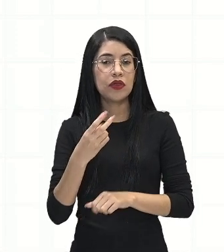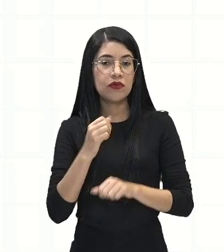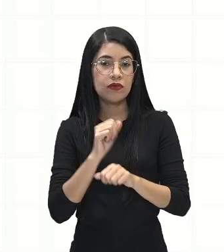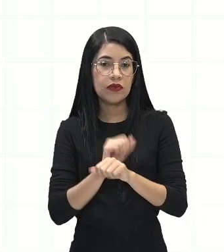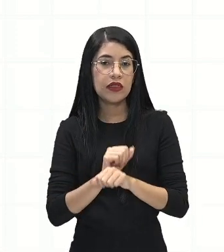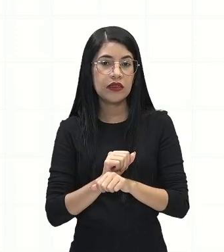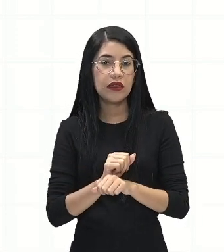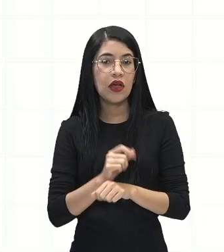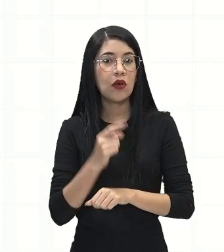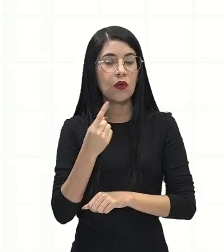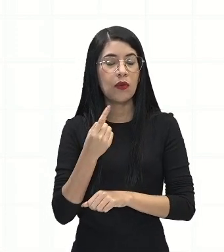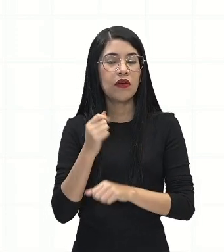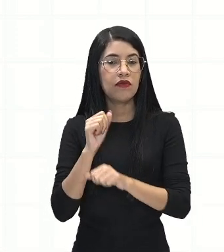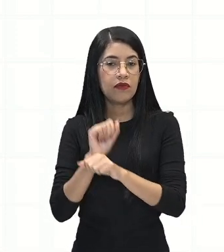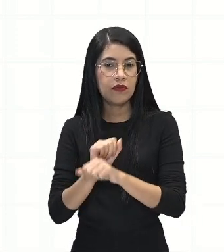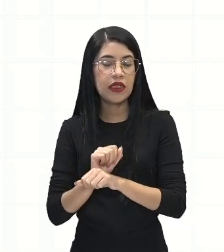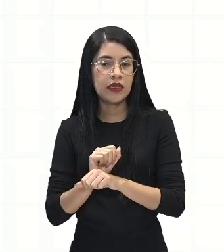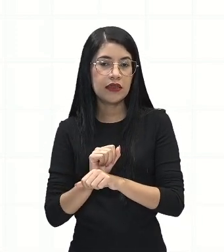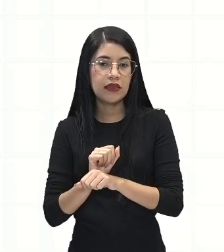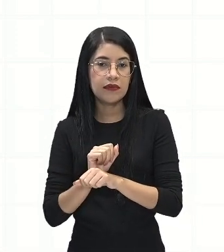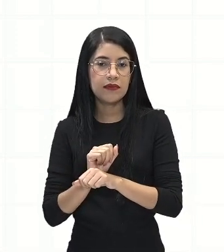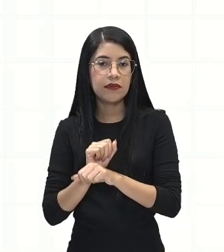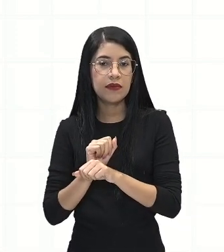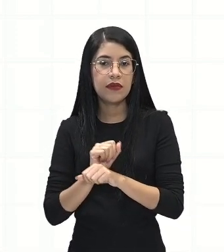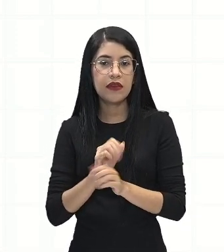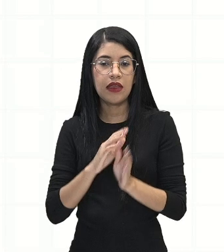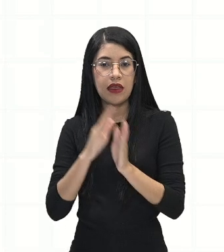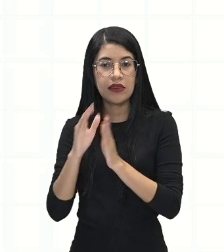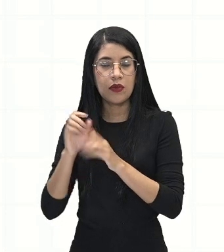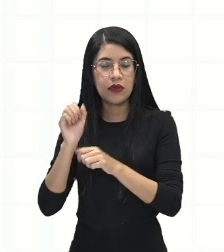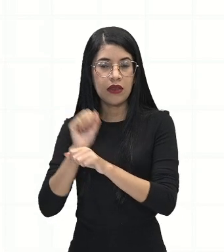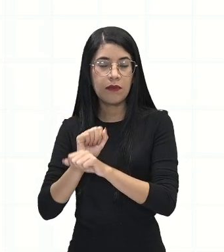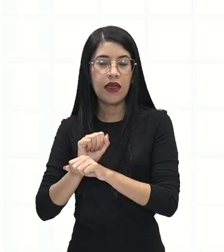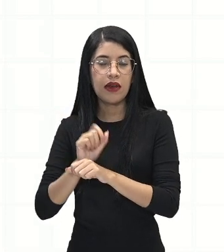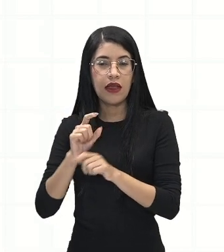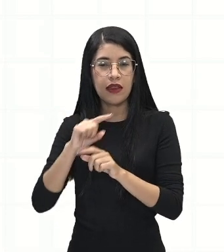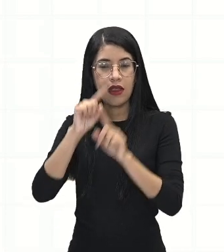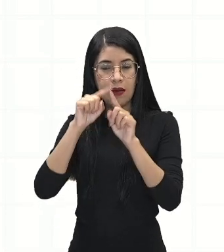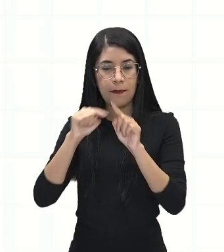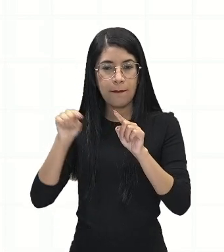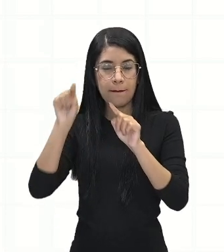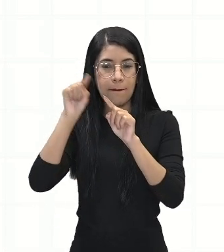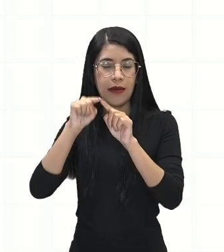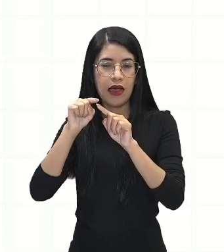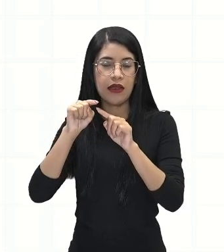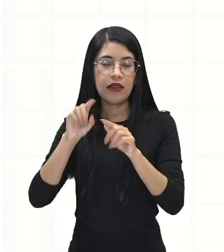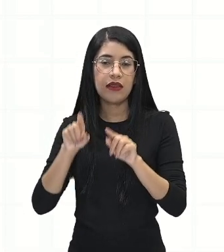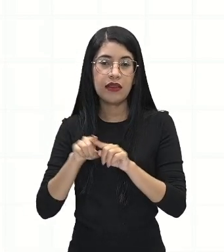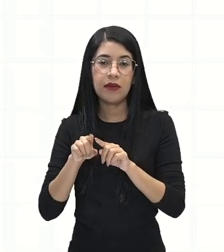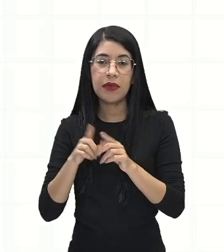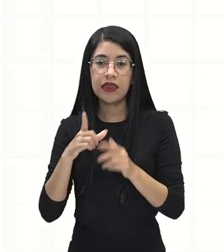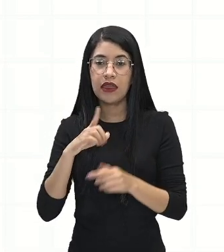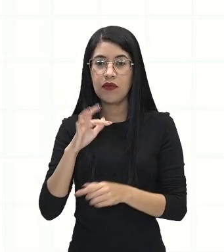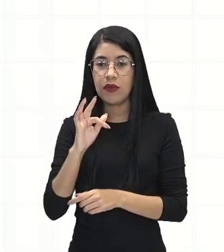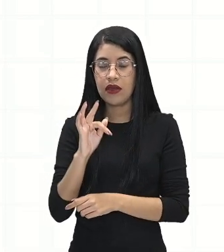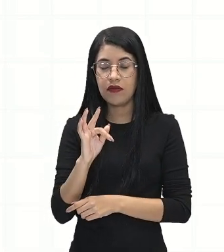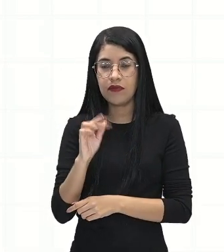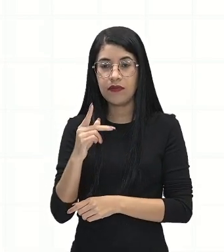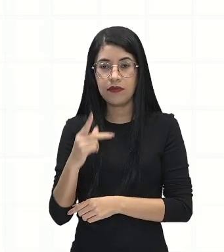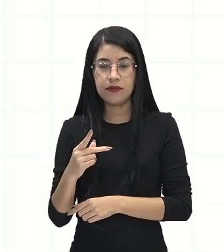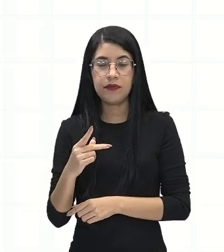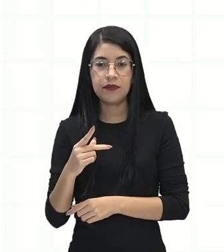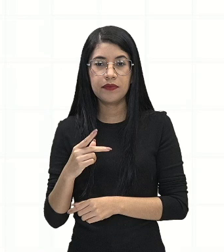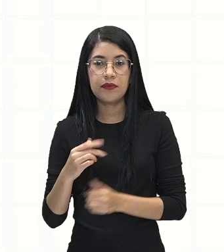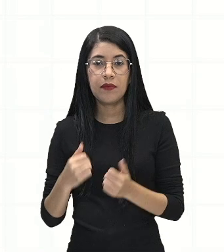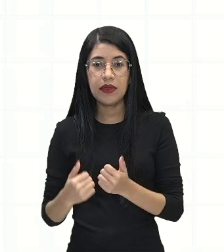gente tem essa roldana que está fixada aqui no teto, ela também vai apresentar aí uma força potente, né, vai